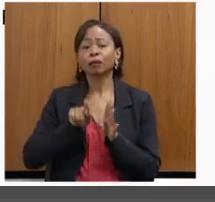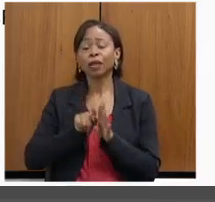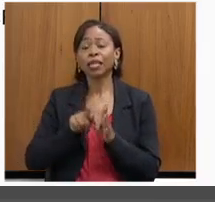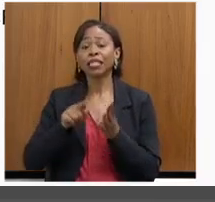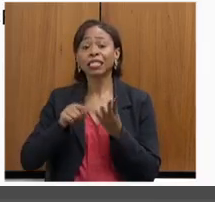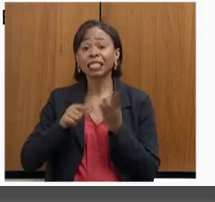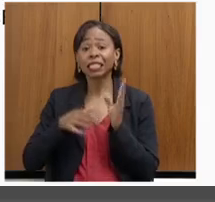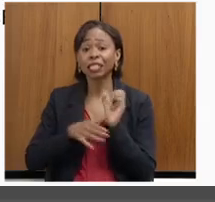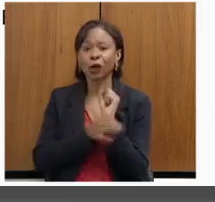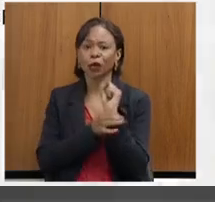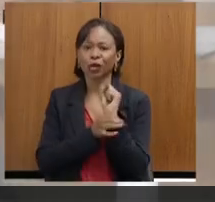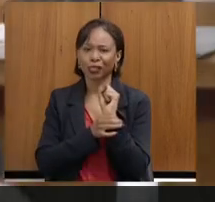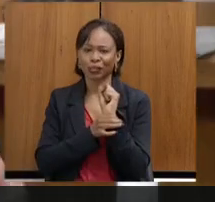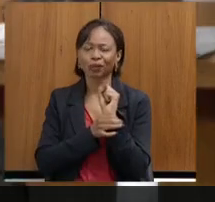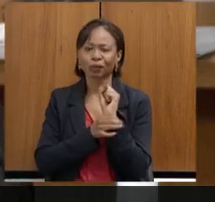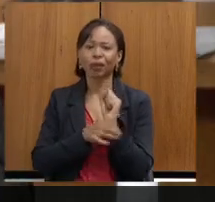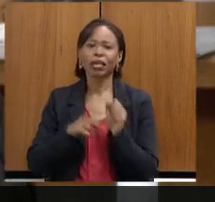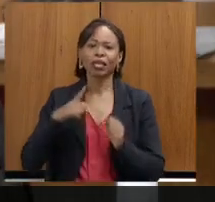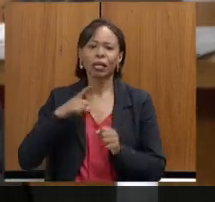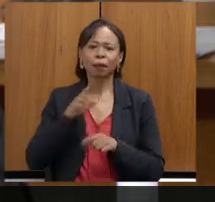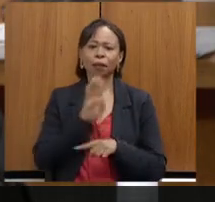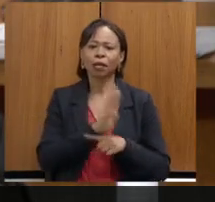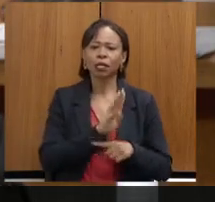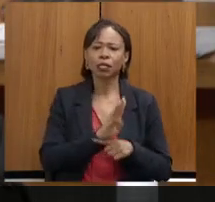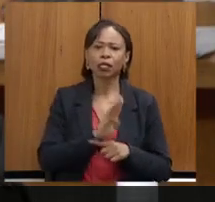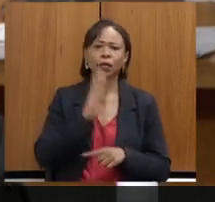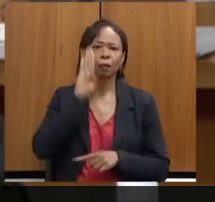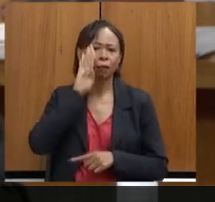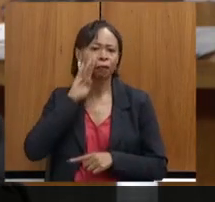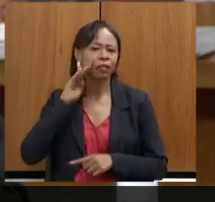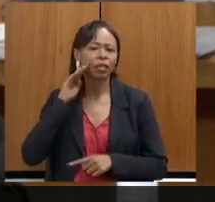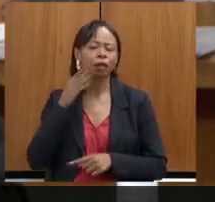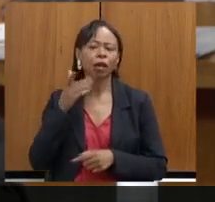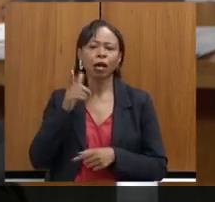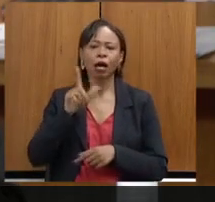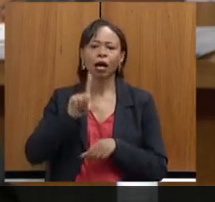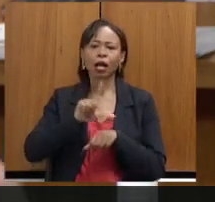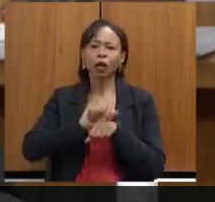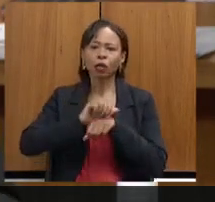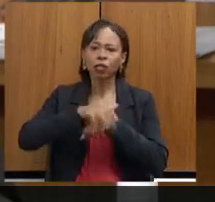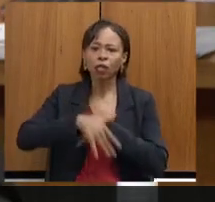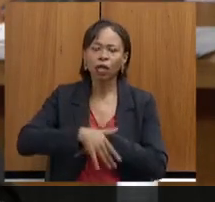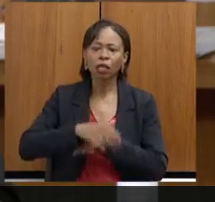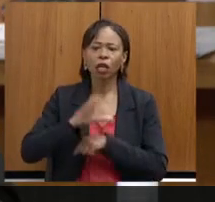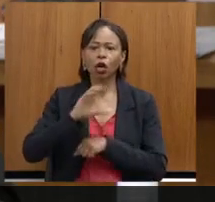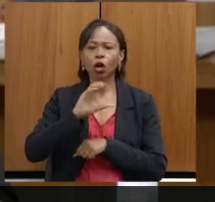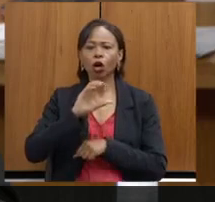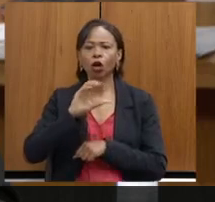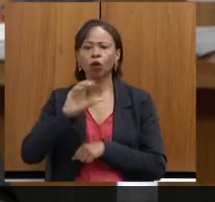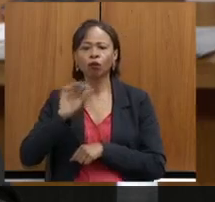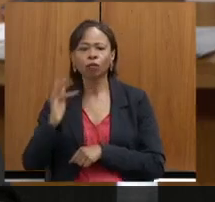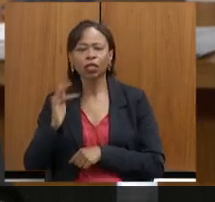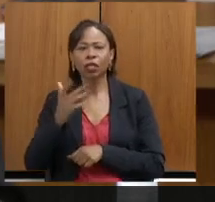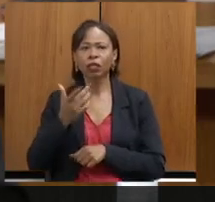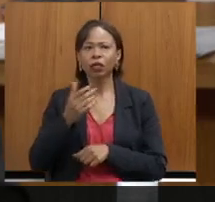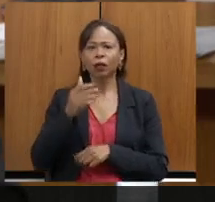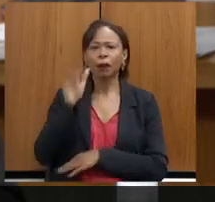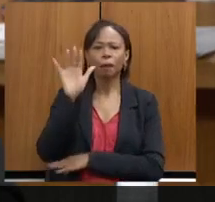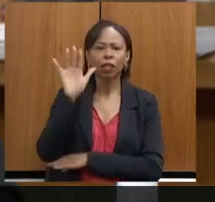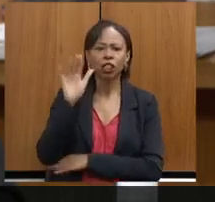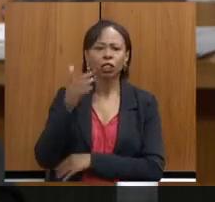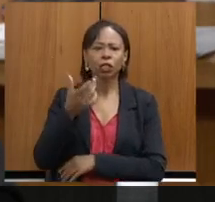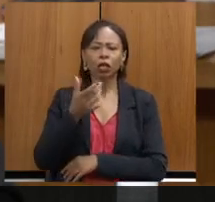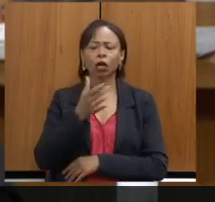está em Betim Barbacena Lagoa Santa Coronel Fabriciano Caratinga Governador Valadares e Ipatinga